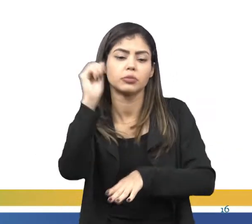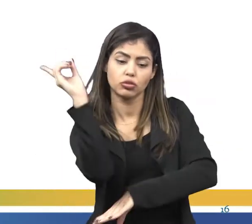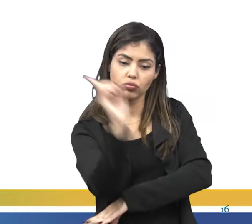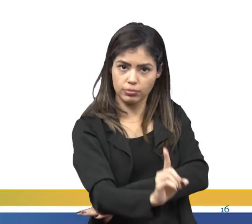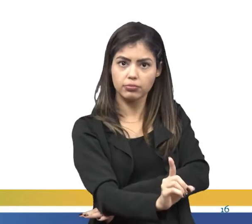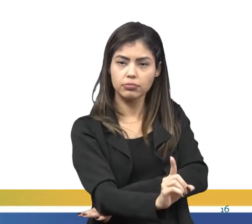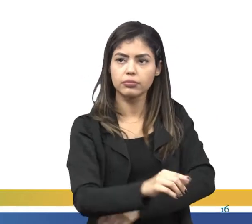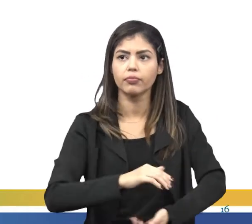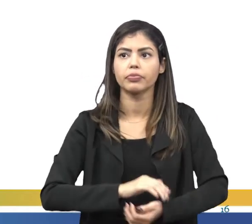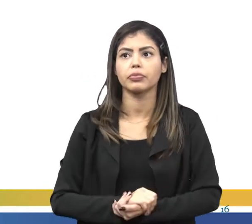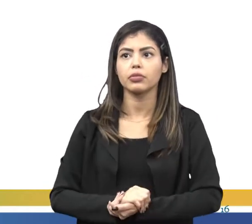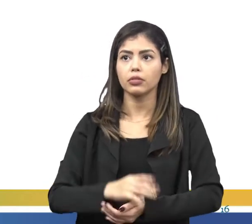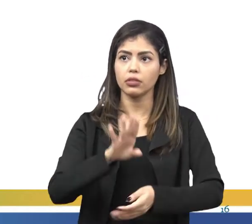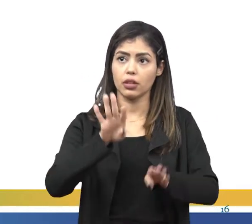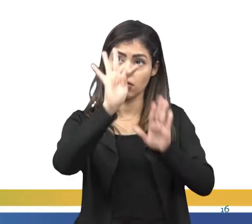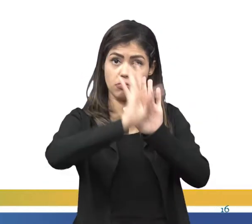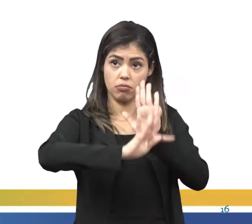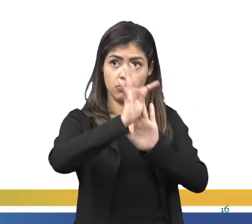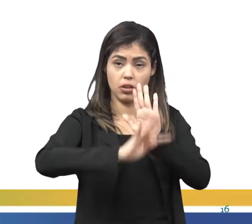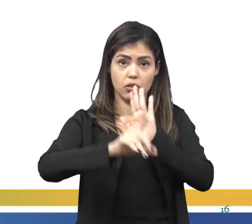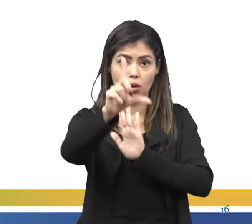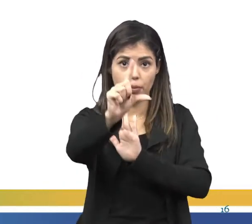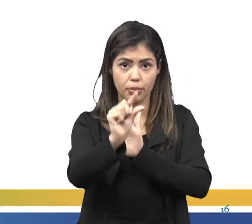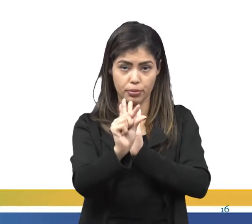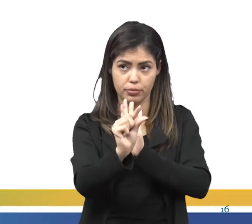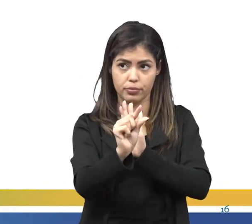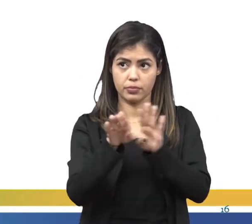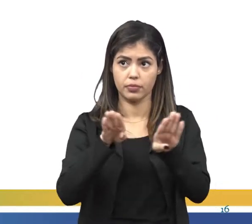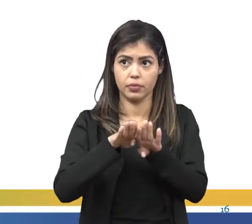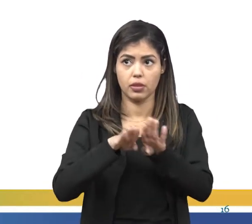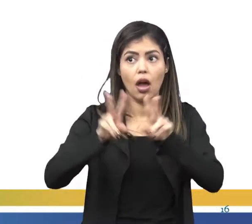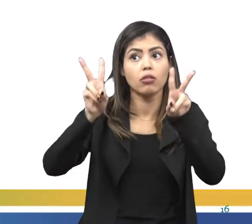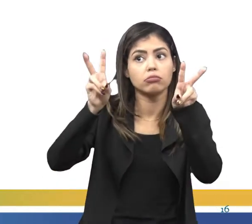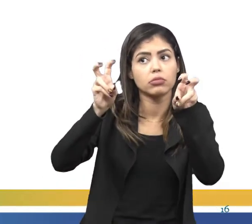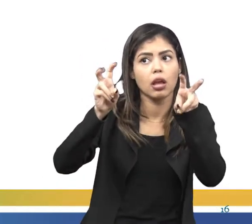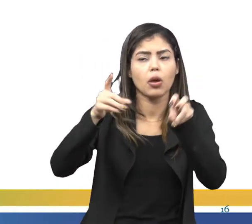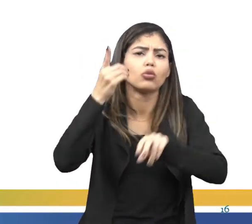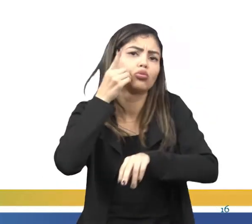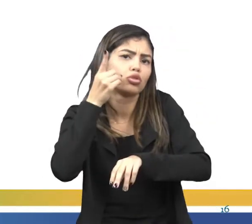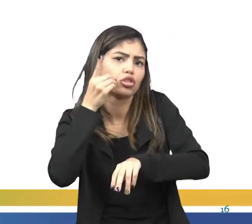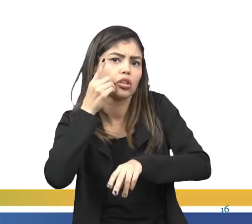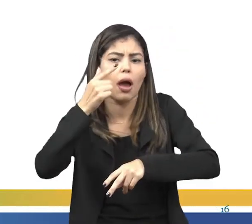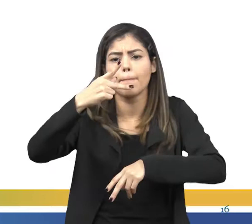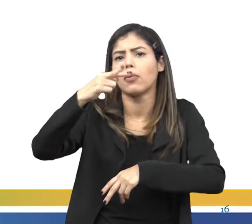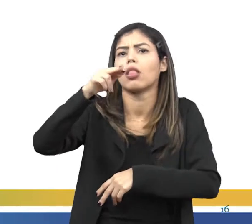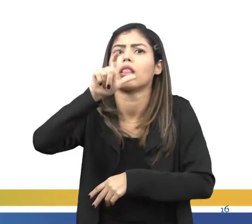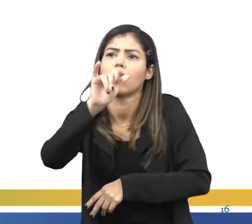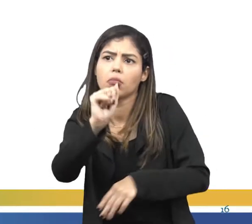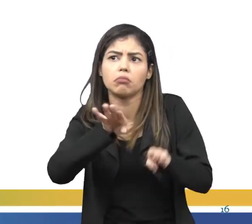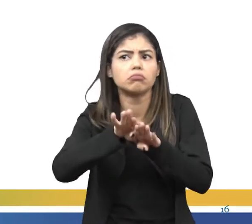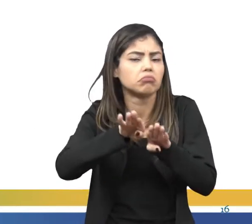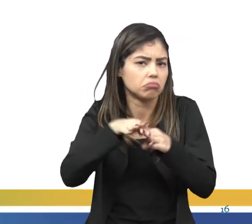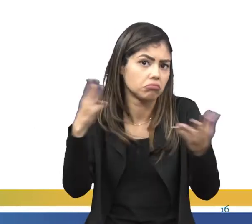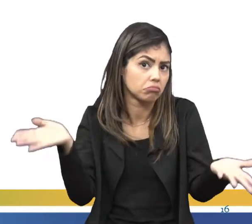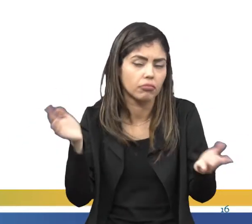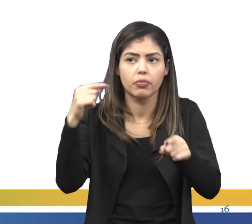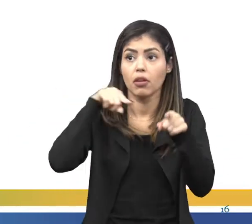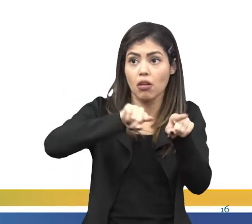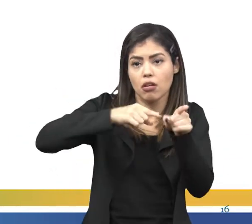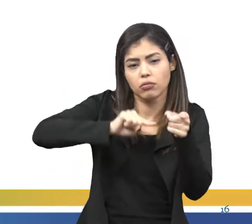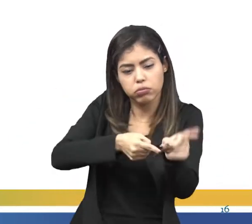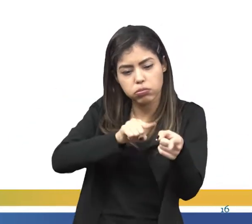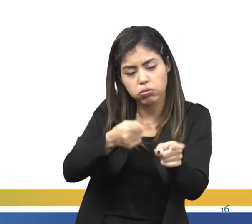direta, textos relativamente curtos, os temas são do cotidiano e são polêmicos também, induz a